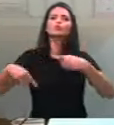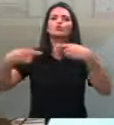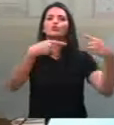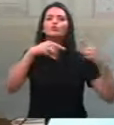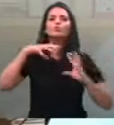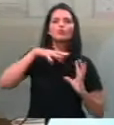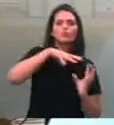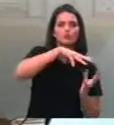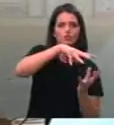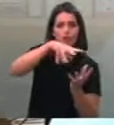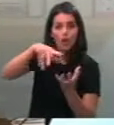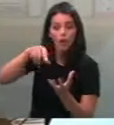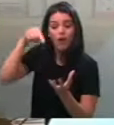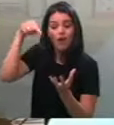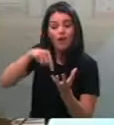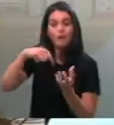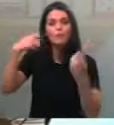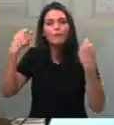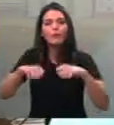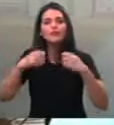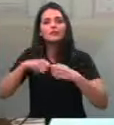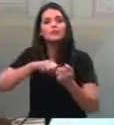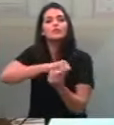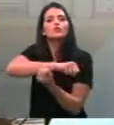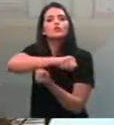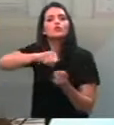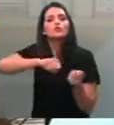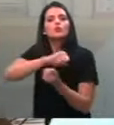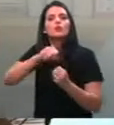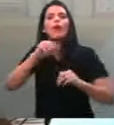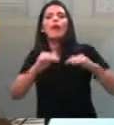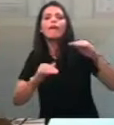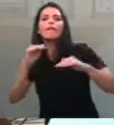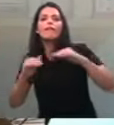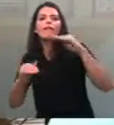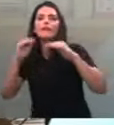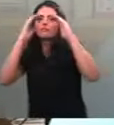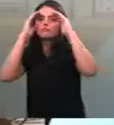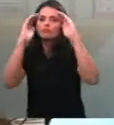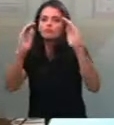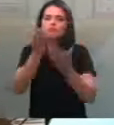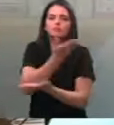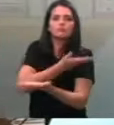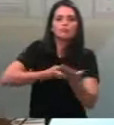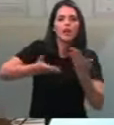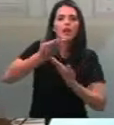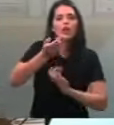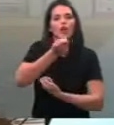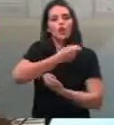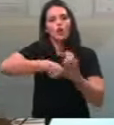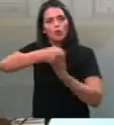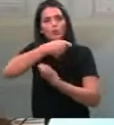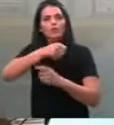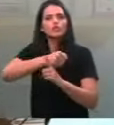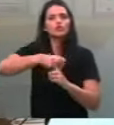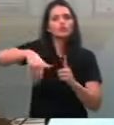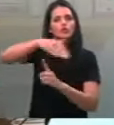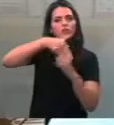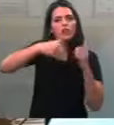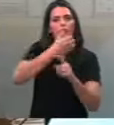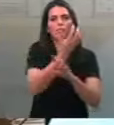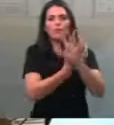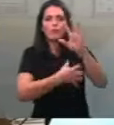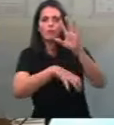de desenvolvimento sustentável, equilibrado, a economia, o social, o meio ambiente, geração